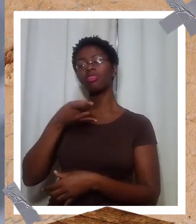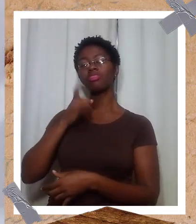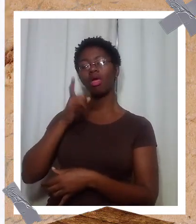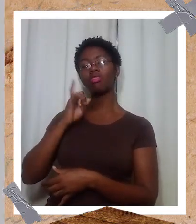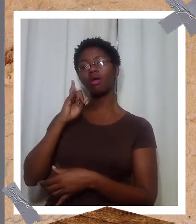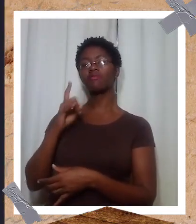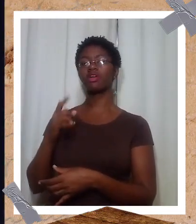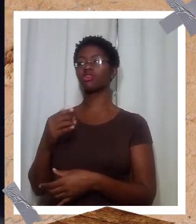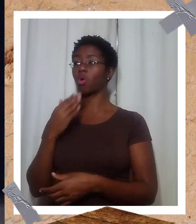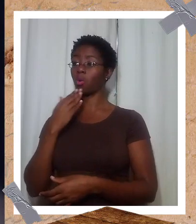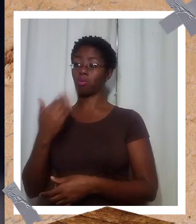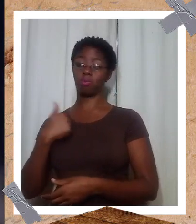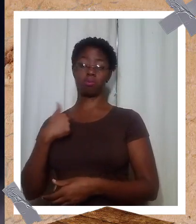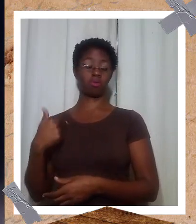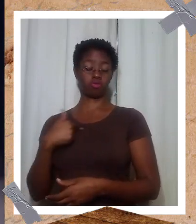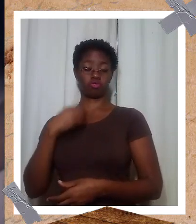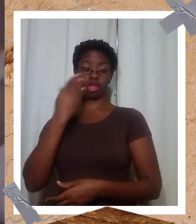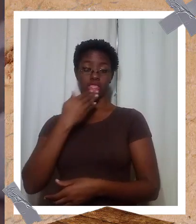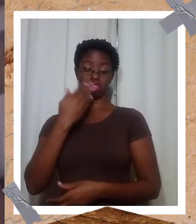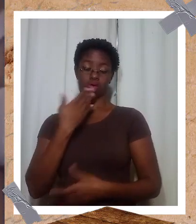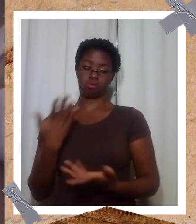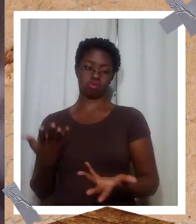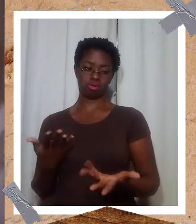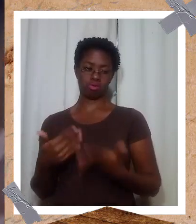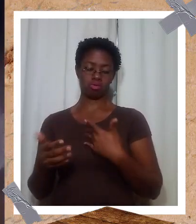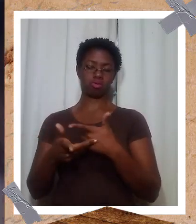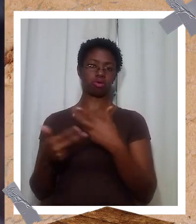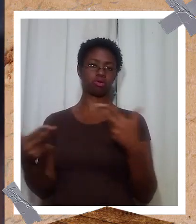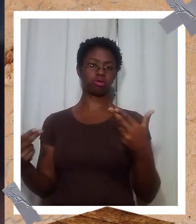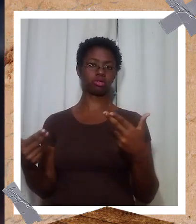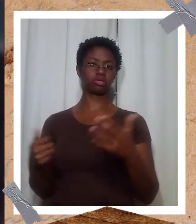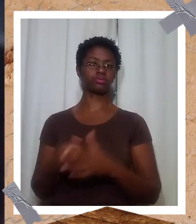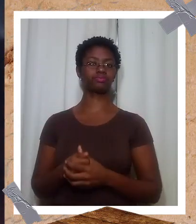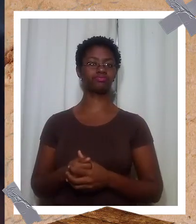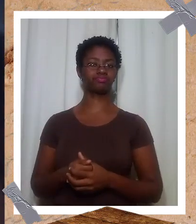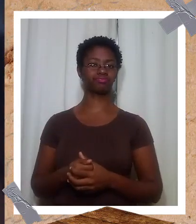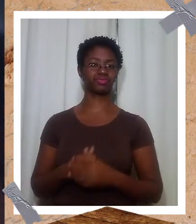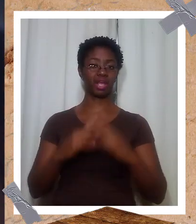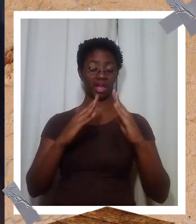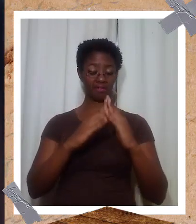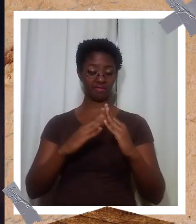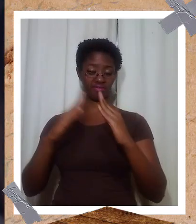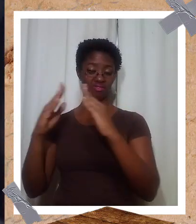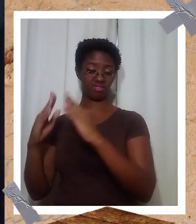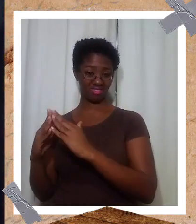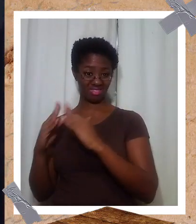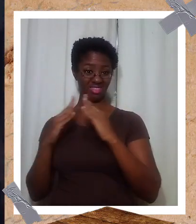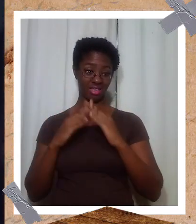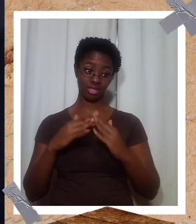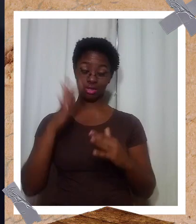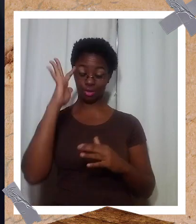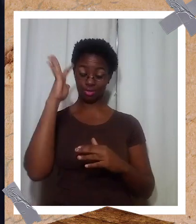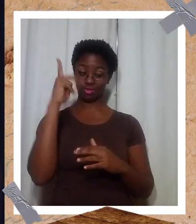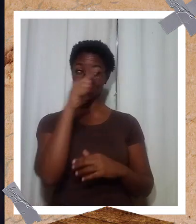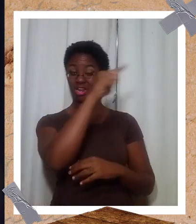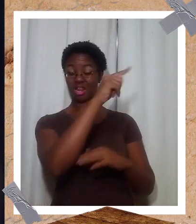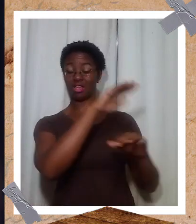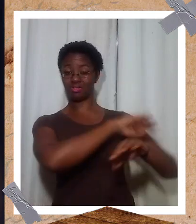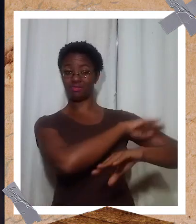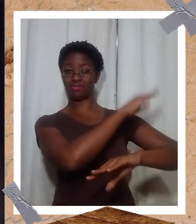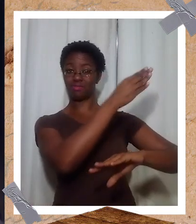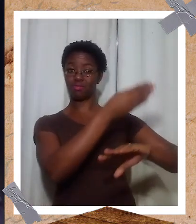qualquer outra coisa. A relação de vizinhança que idealizei viver no morro construí aqui, no meio de pessoas que